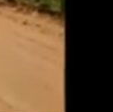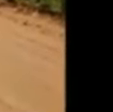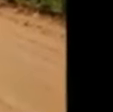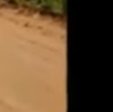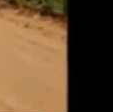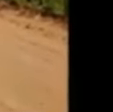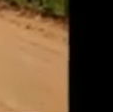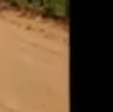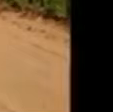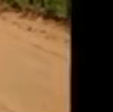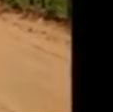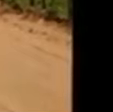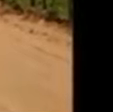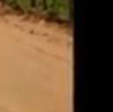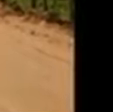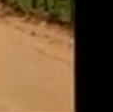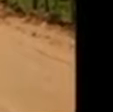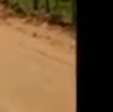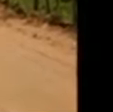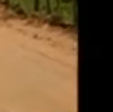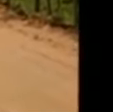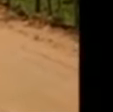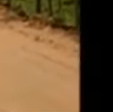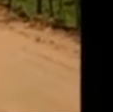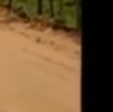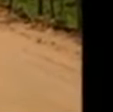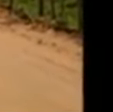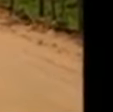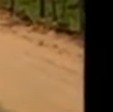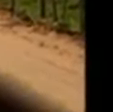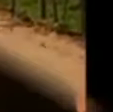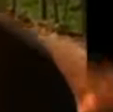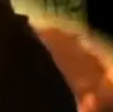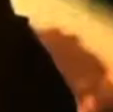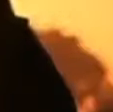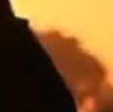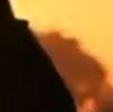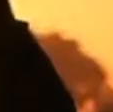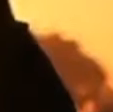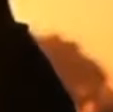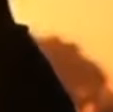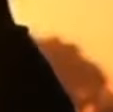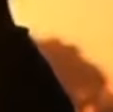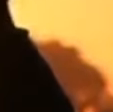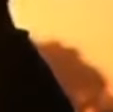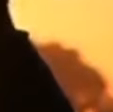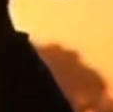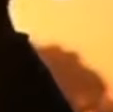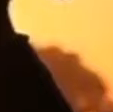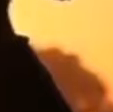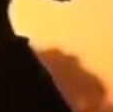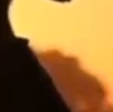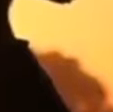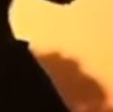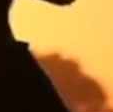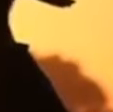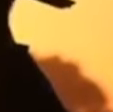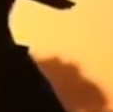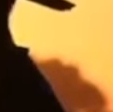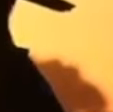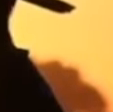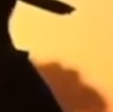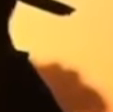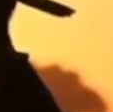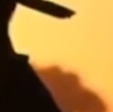estradão. É a resposta que vem no instante, na voz que o berrante